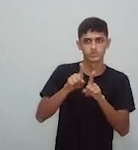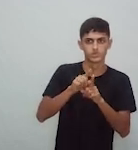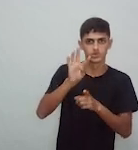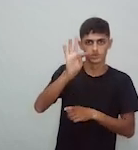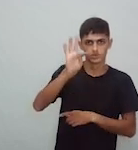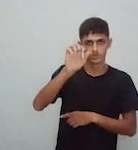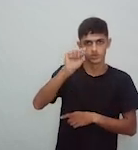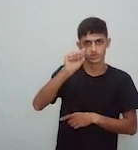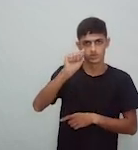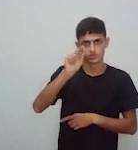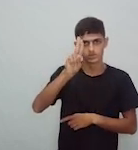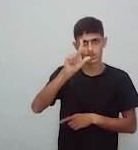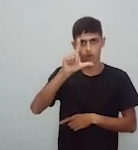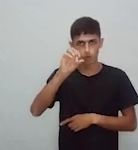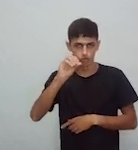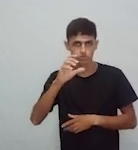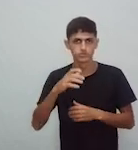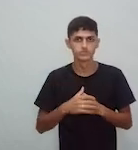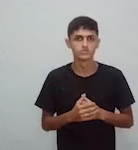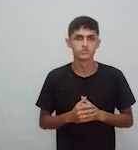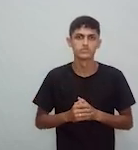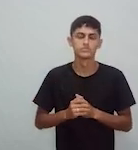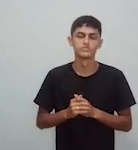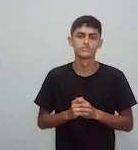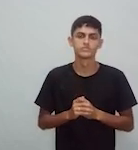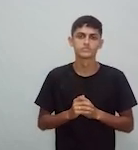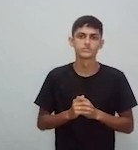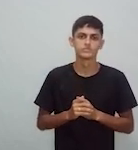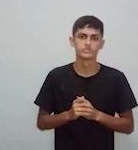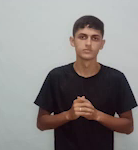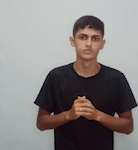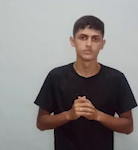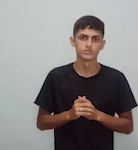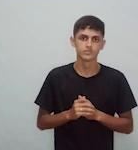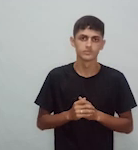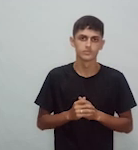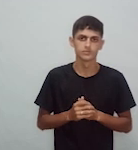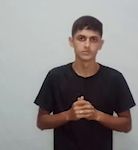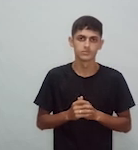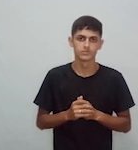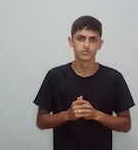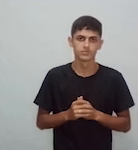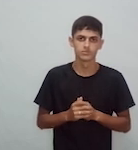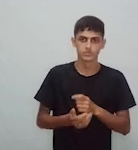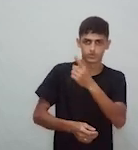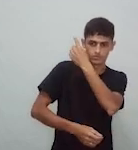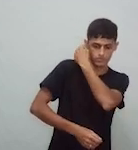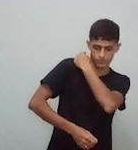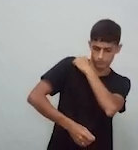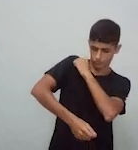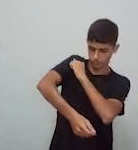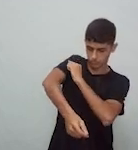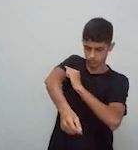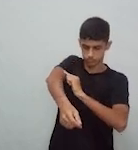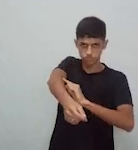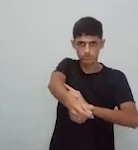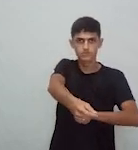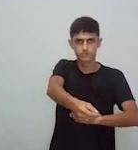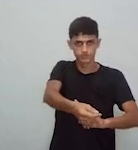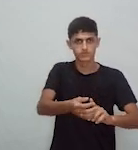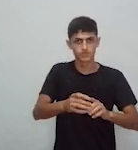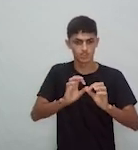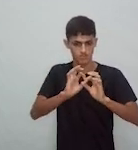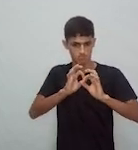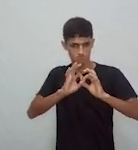tálamo, a gente tem o córtex cerebral, que é a maior parte do nosso sistema nervoso central, a gente